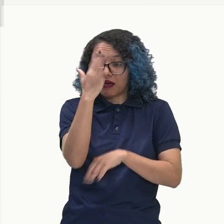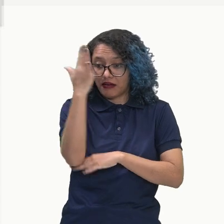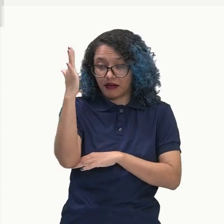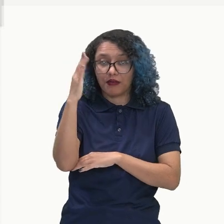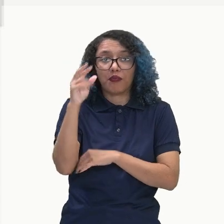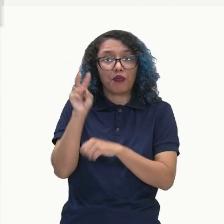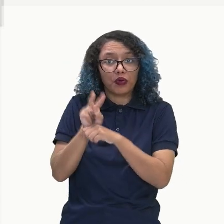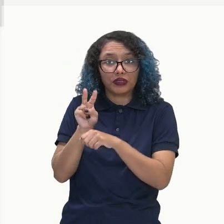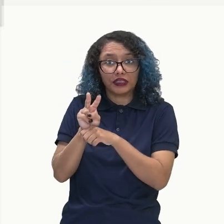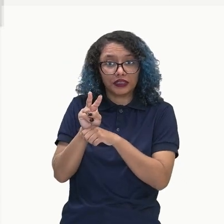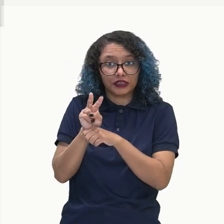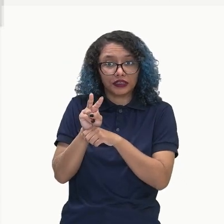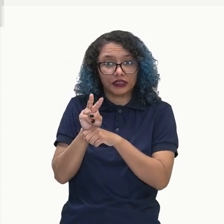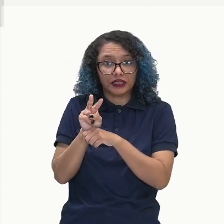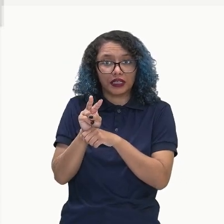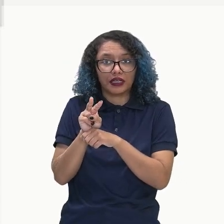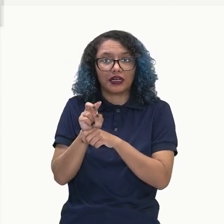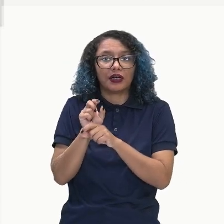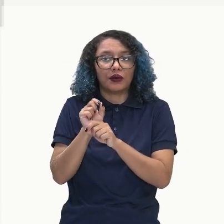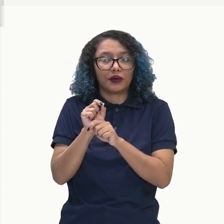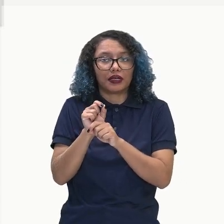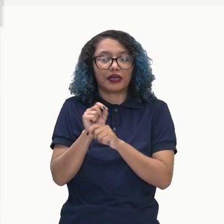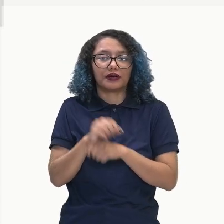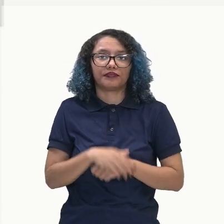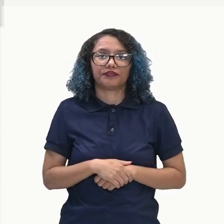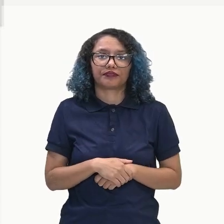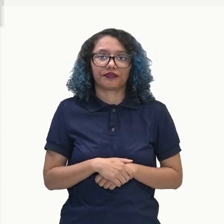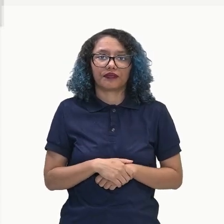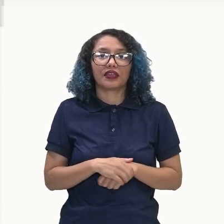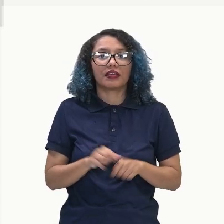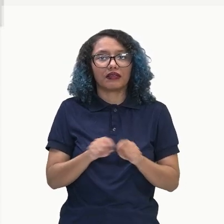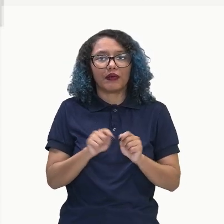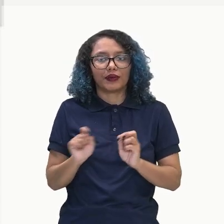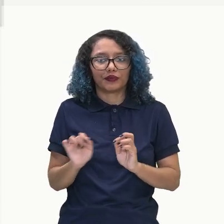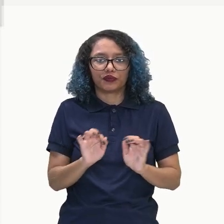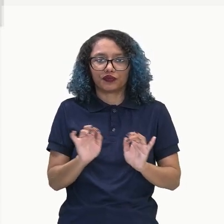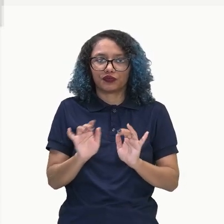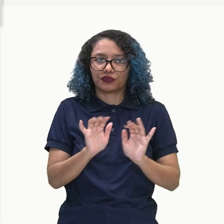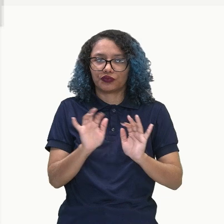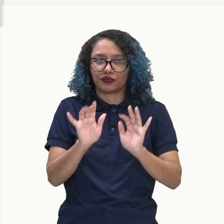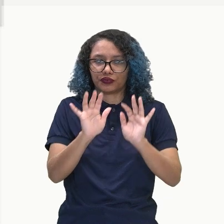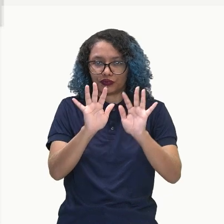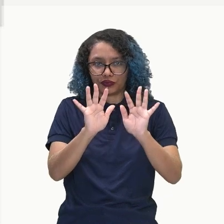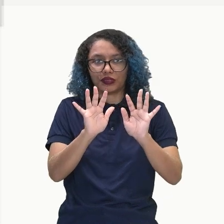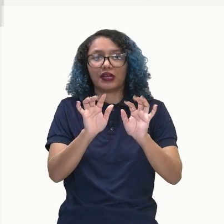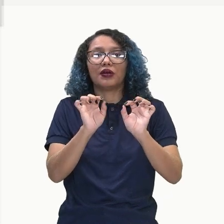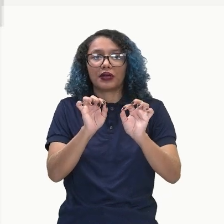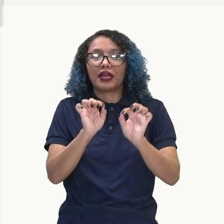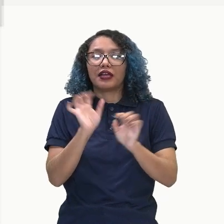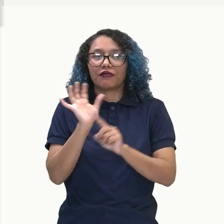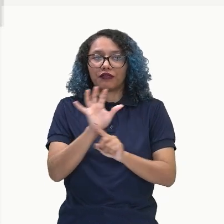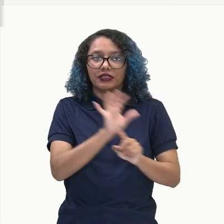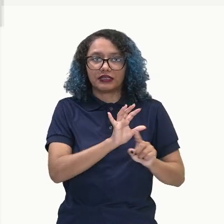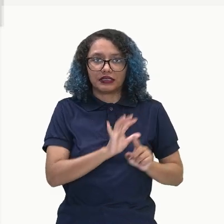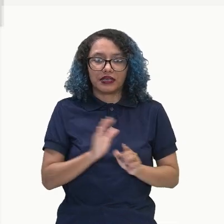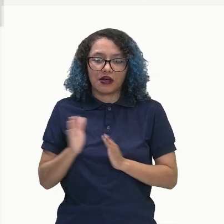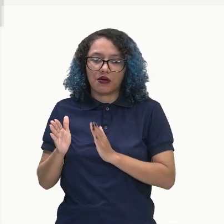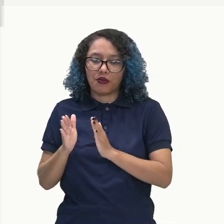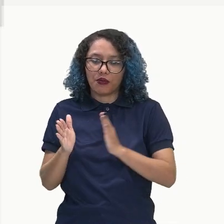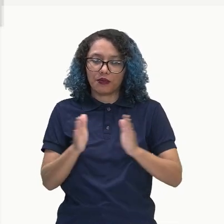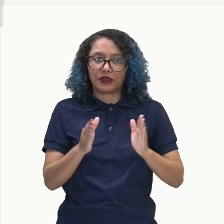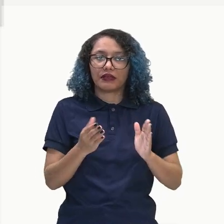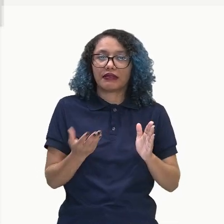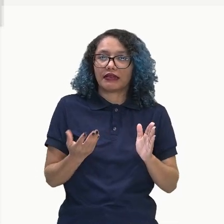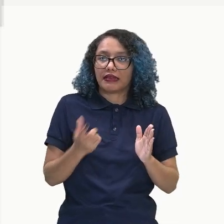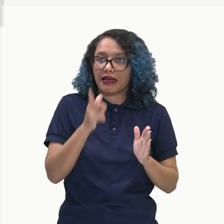a emissão de umidade para a atmosfera, né, que vai participar do ciclo da água. Se eu retiro essa vegetação